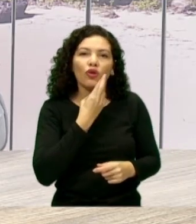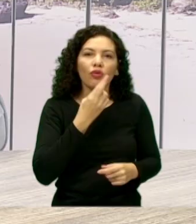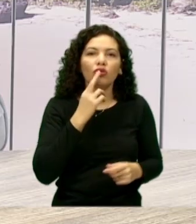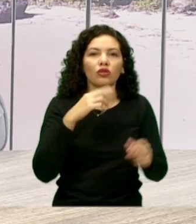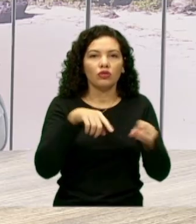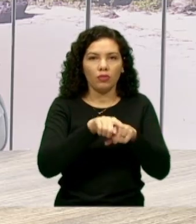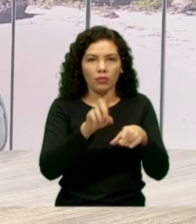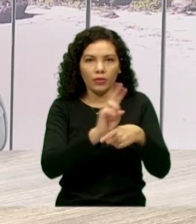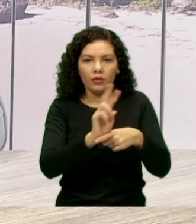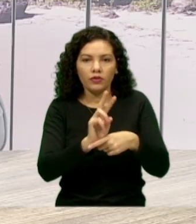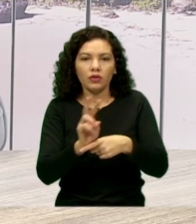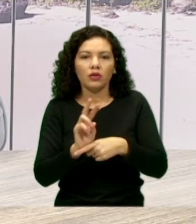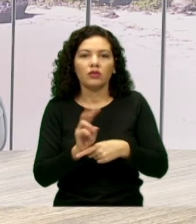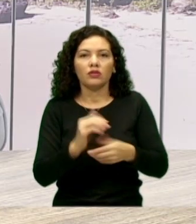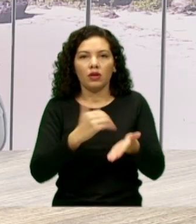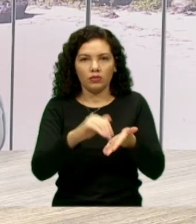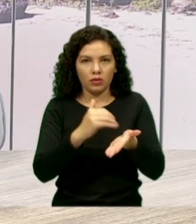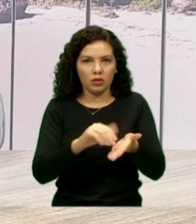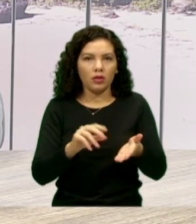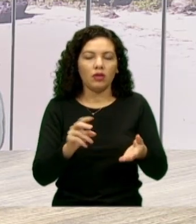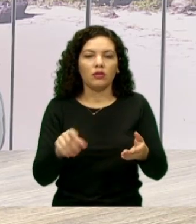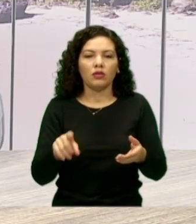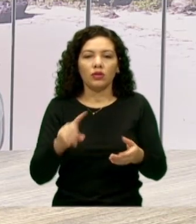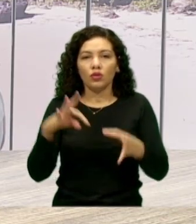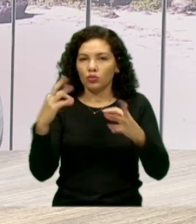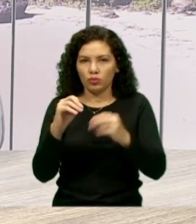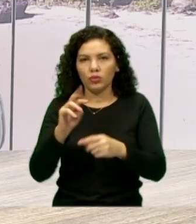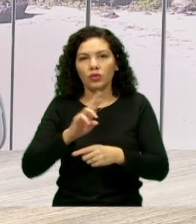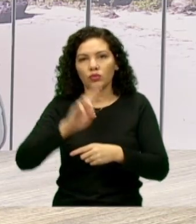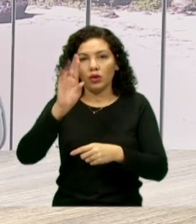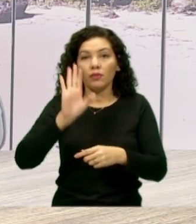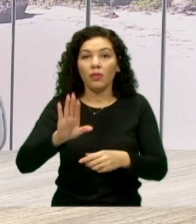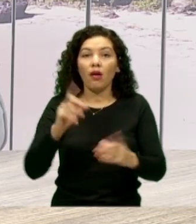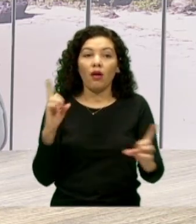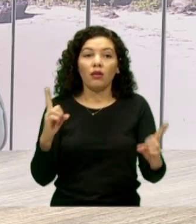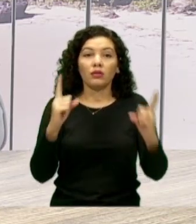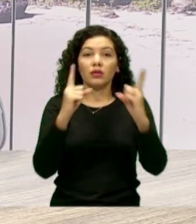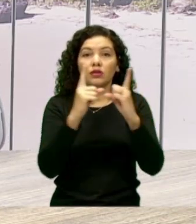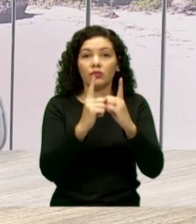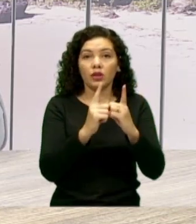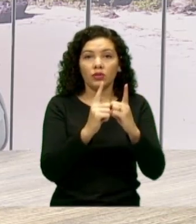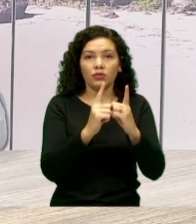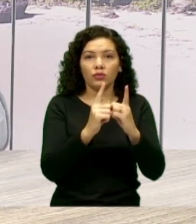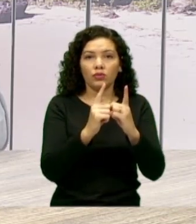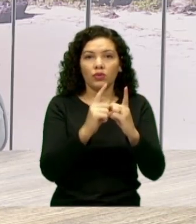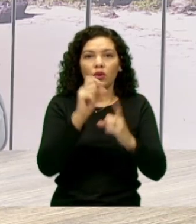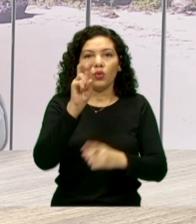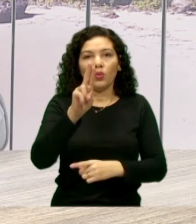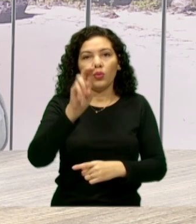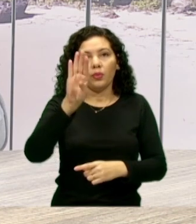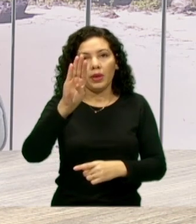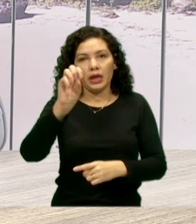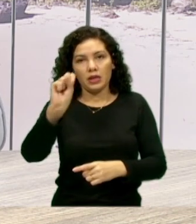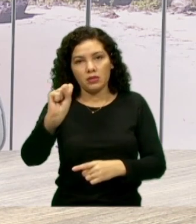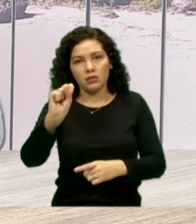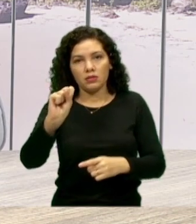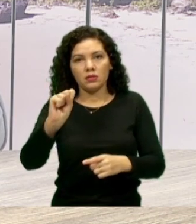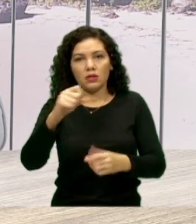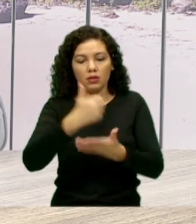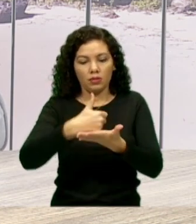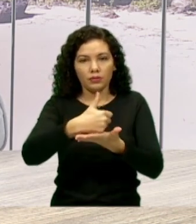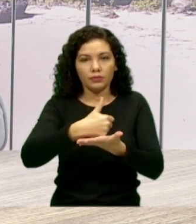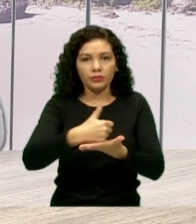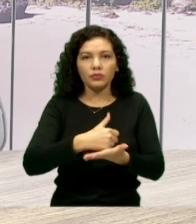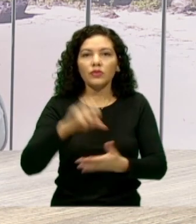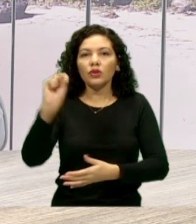fiscalizado pela nossa secretaria. Mas o atendimento da unidade de saúde, remédios e tudo, 80%